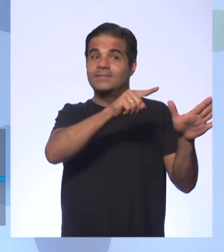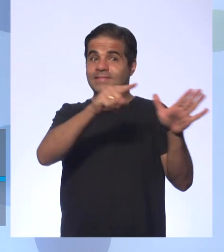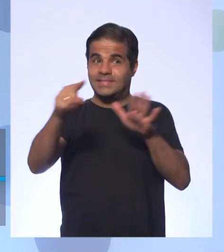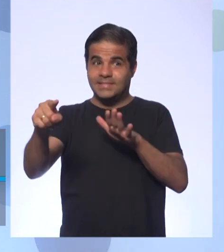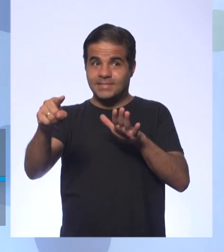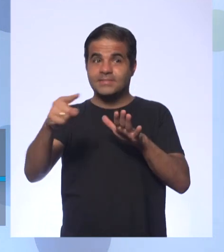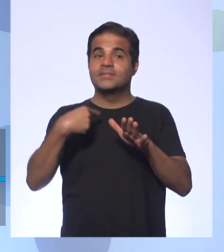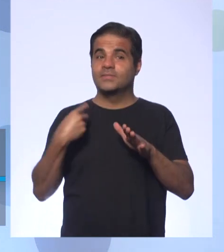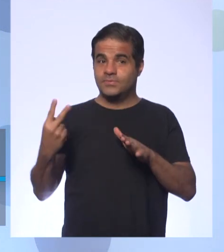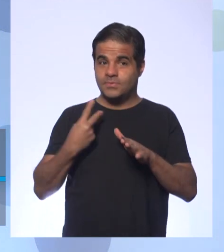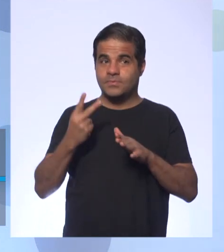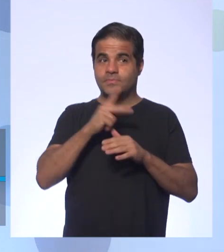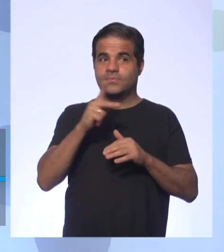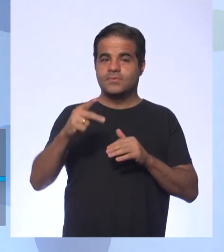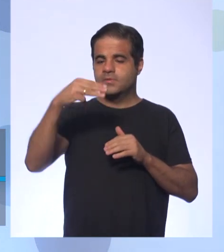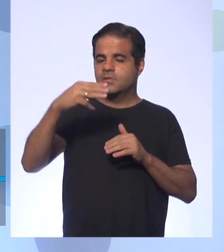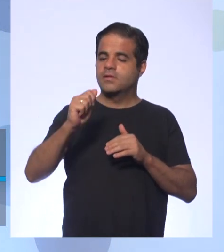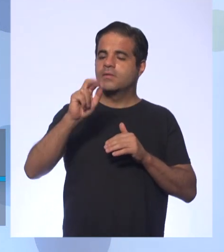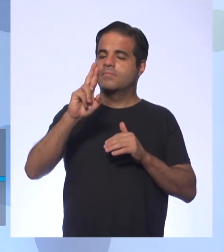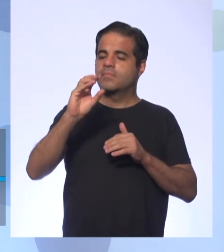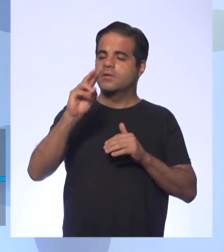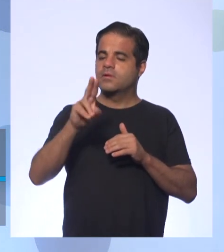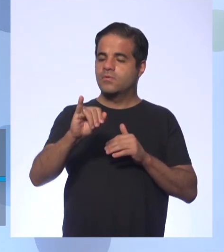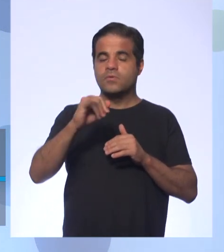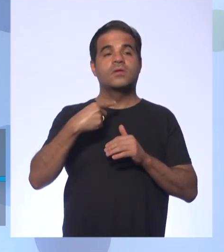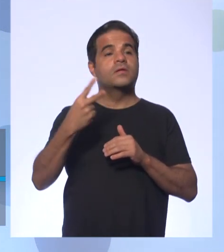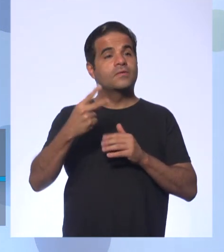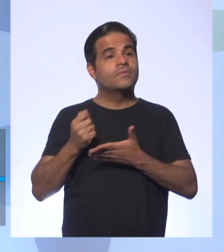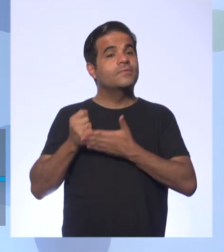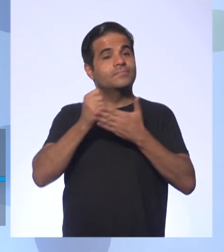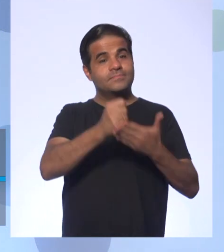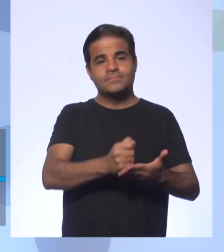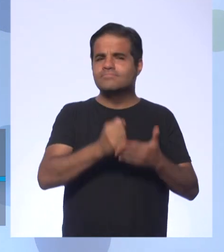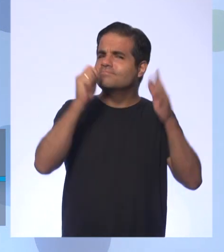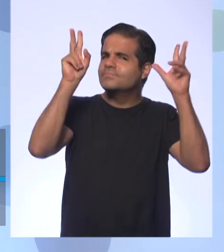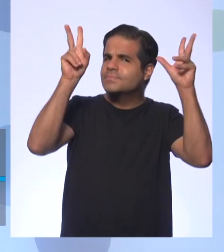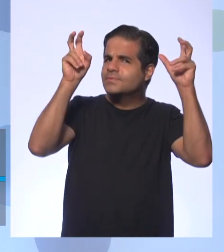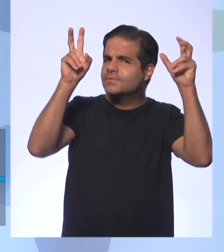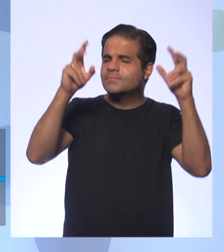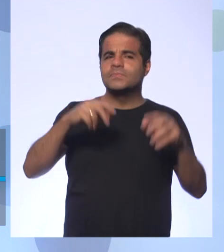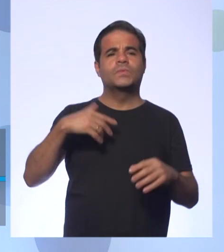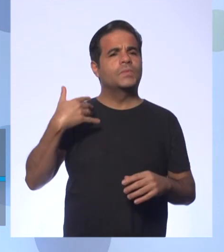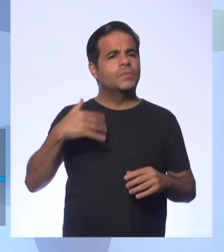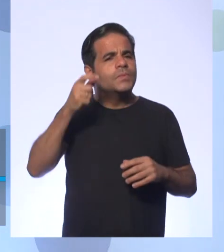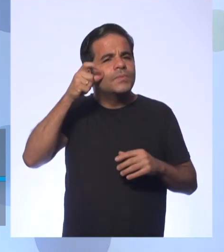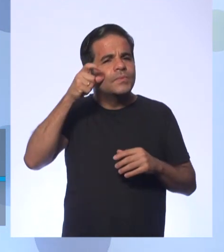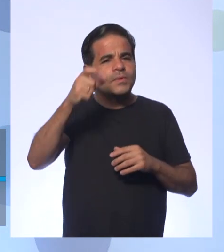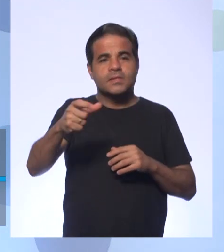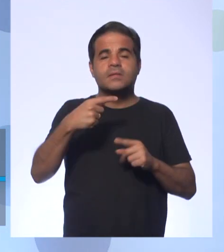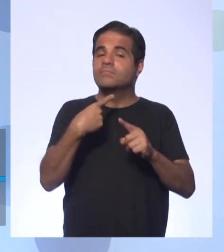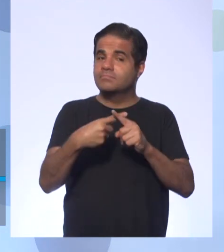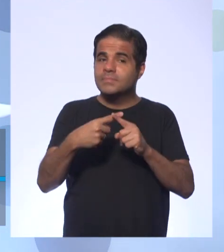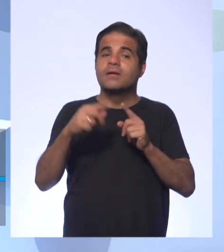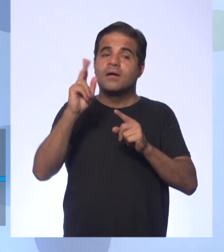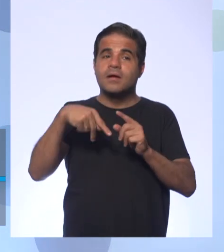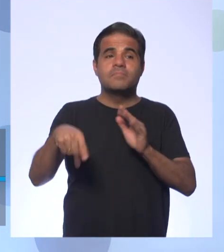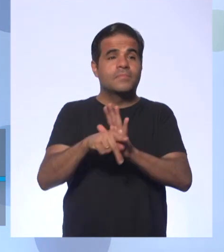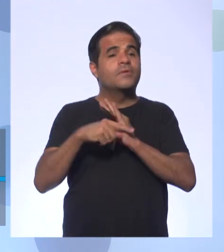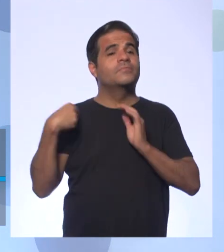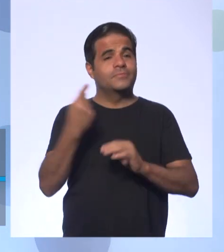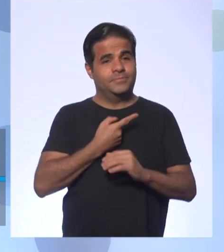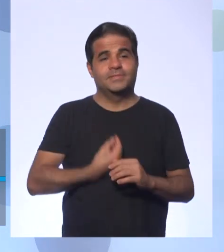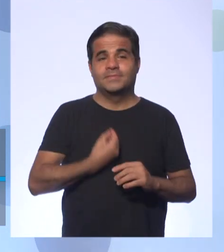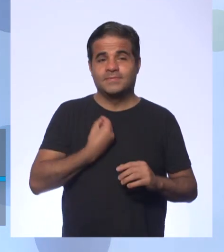semana estaremos eu e o professor Marconi e traremos para vocês um tema super interessante, porque faz parte da vida de